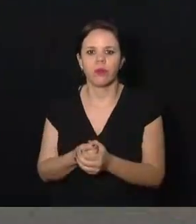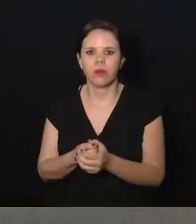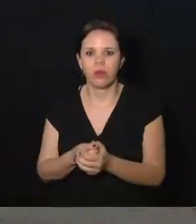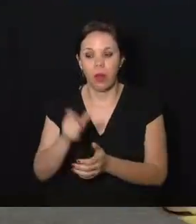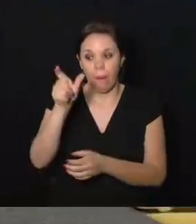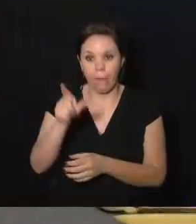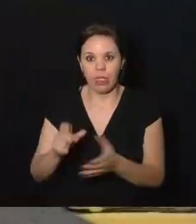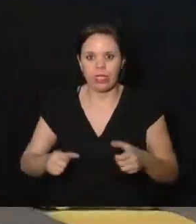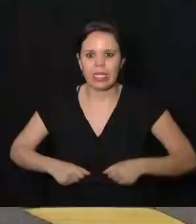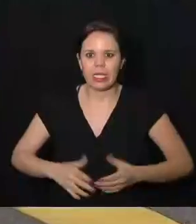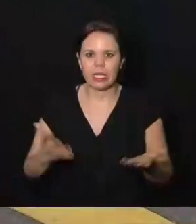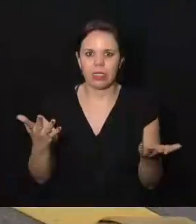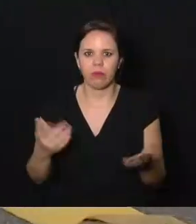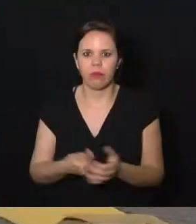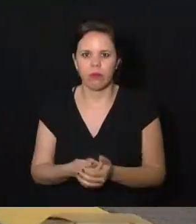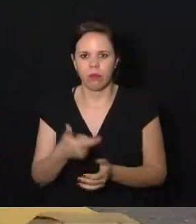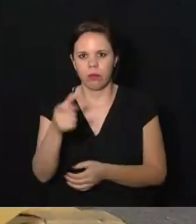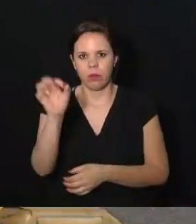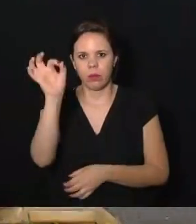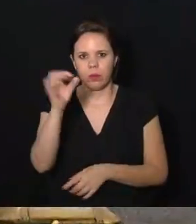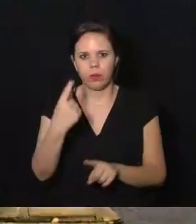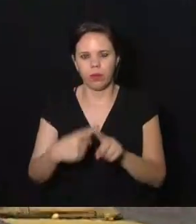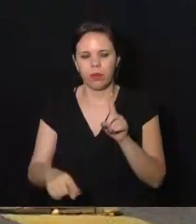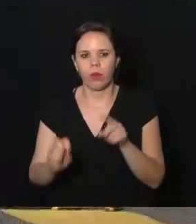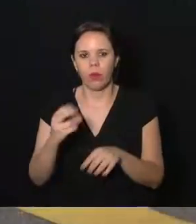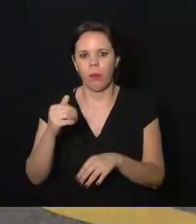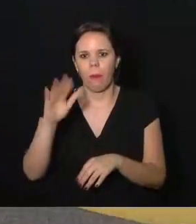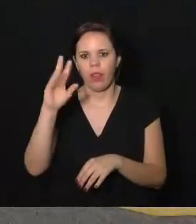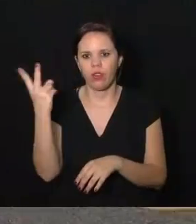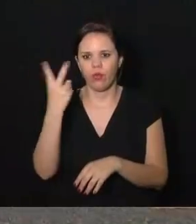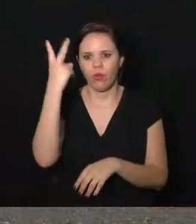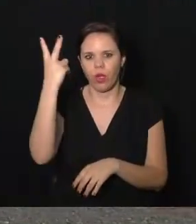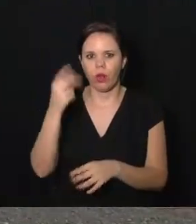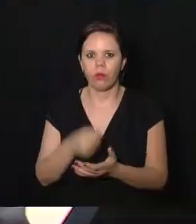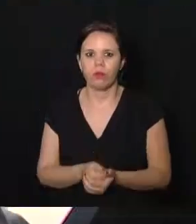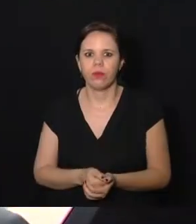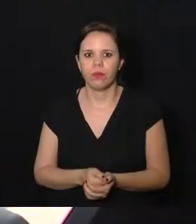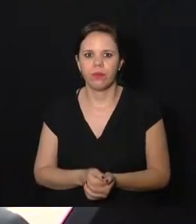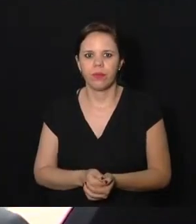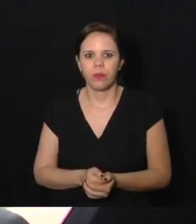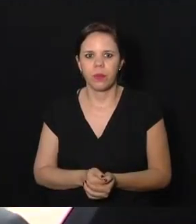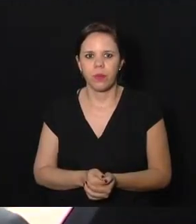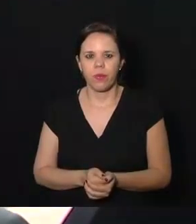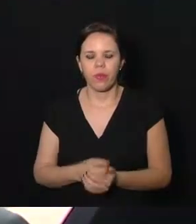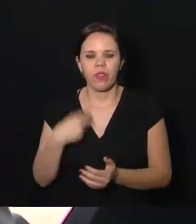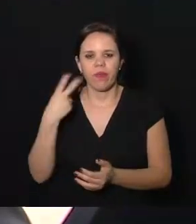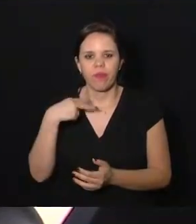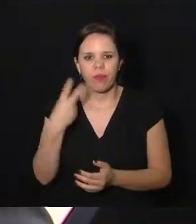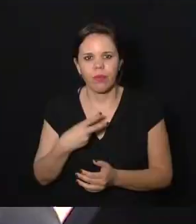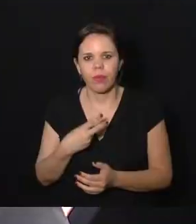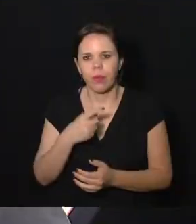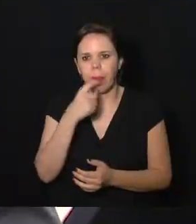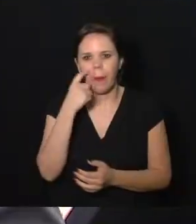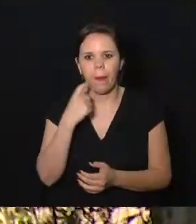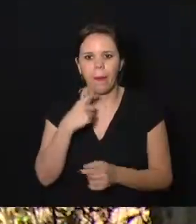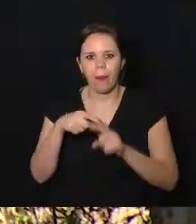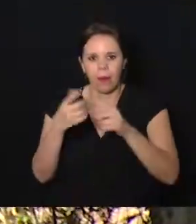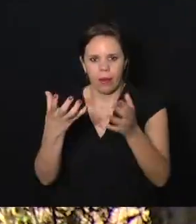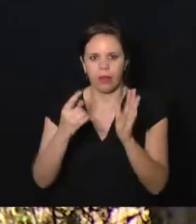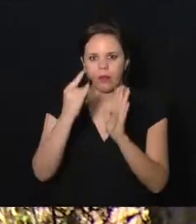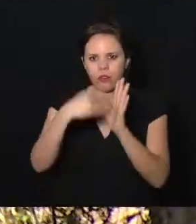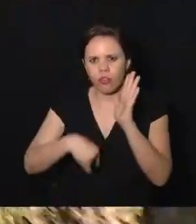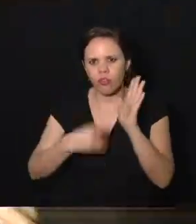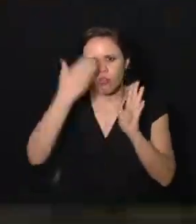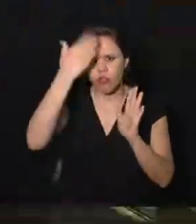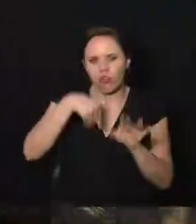que gastar no local 10 vezes ou mais que o valor da taxa. Vereador Paulo Galtério quer um laudo